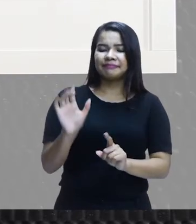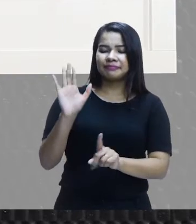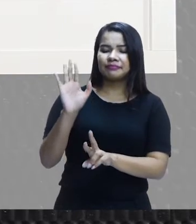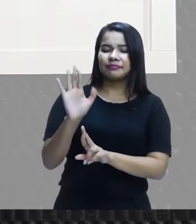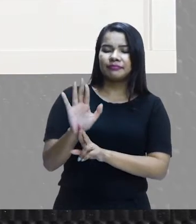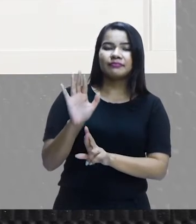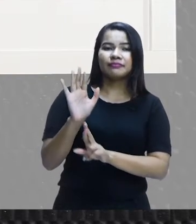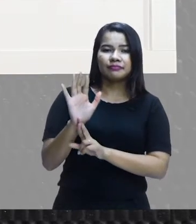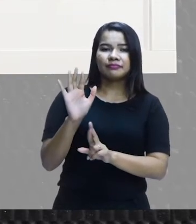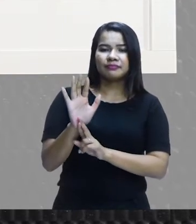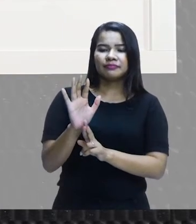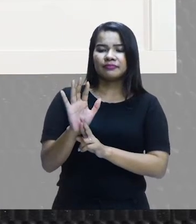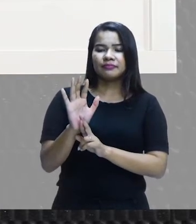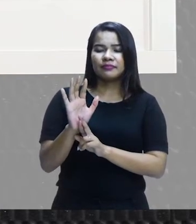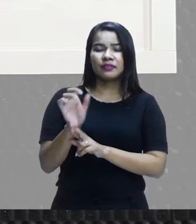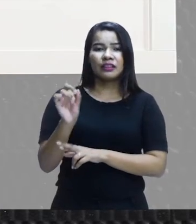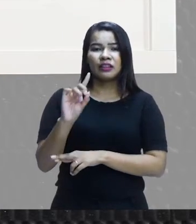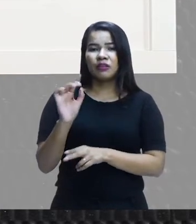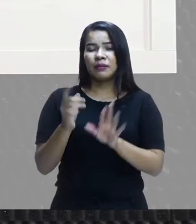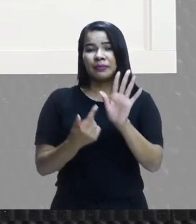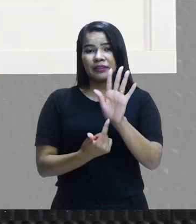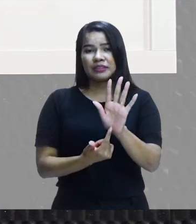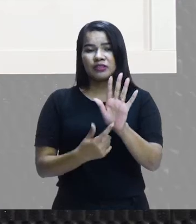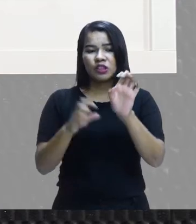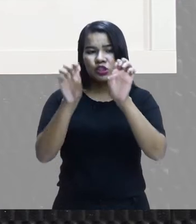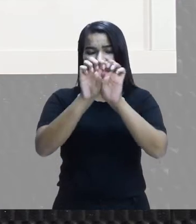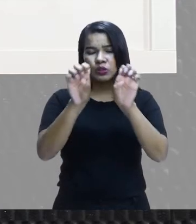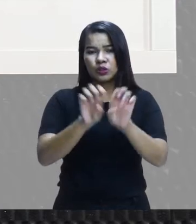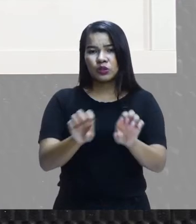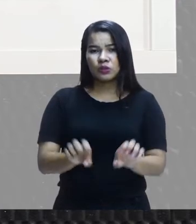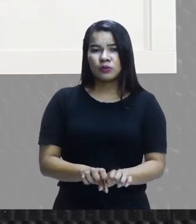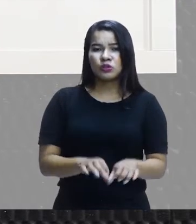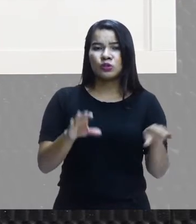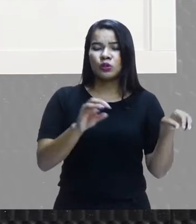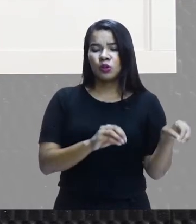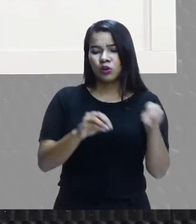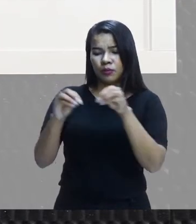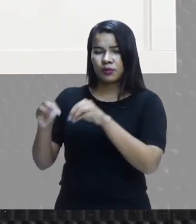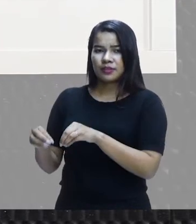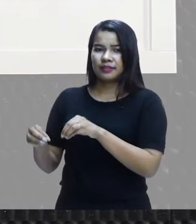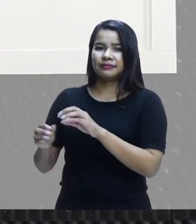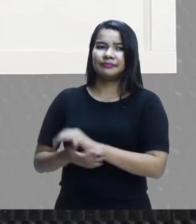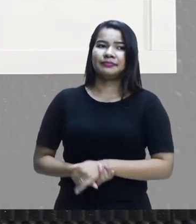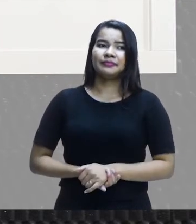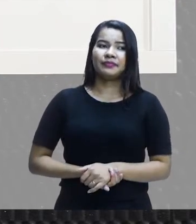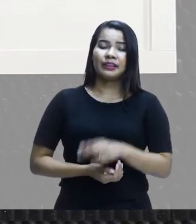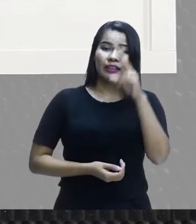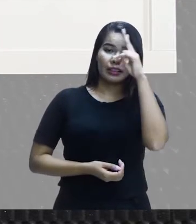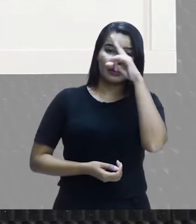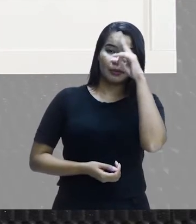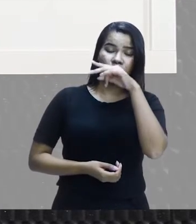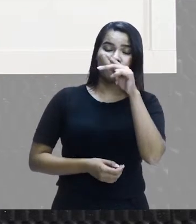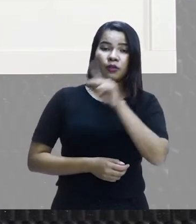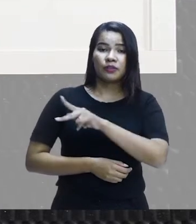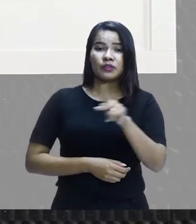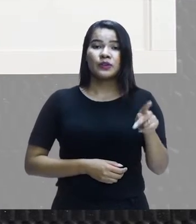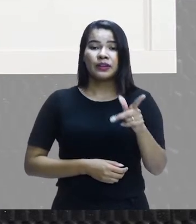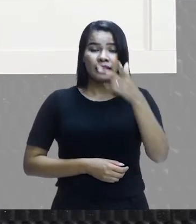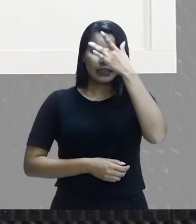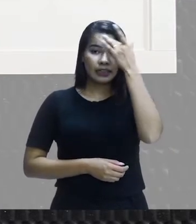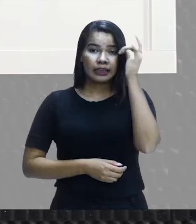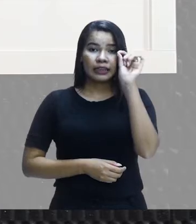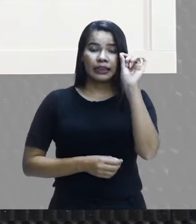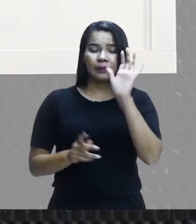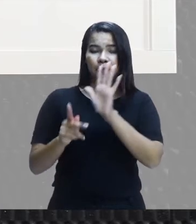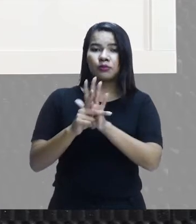representantes, eles não apresentam estrutura de locomoção. Recapitulando, professor, quem